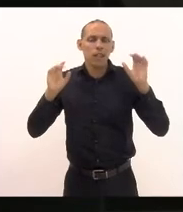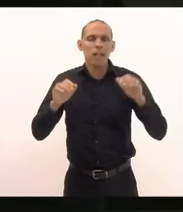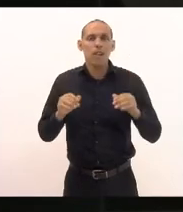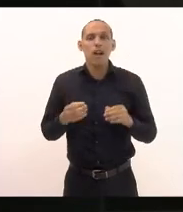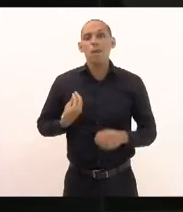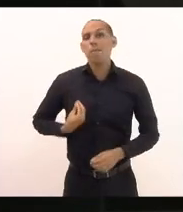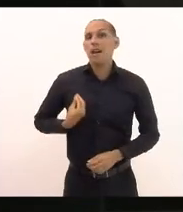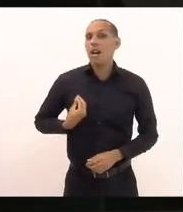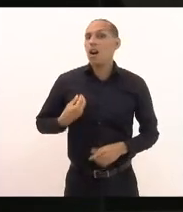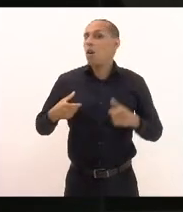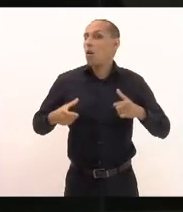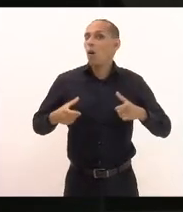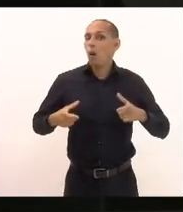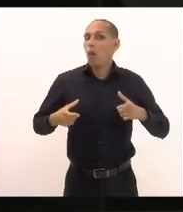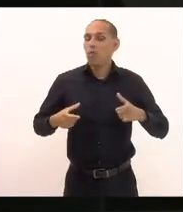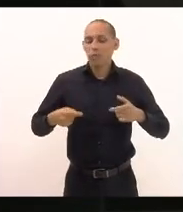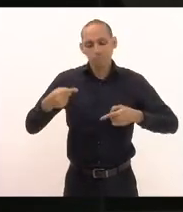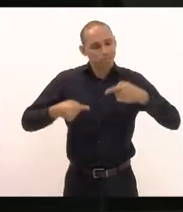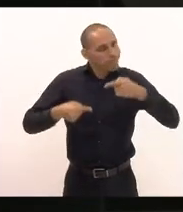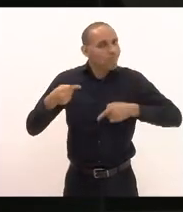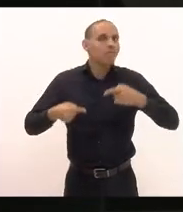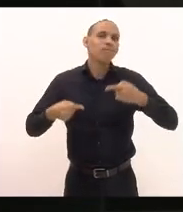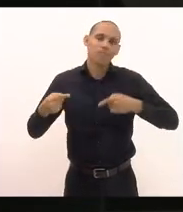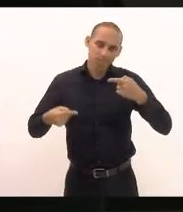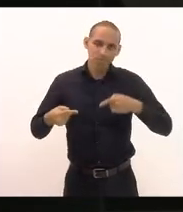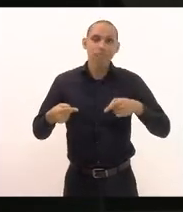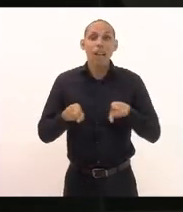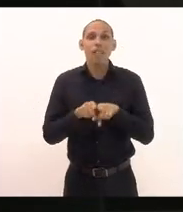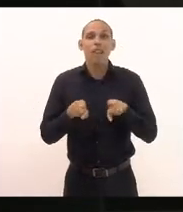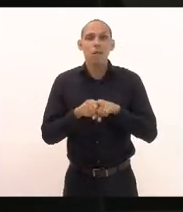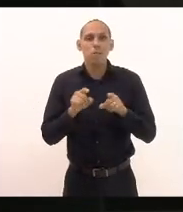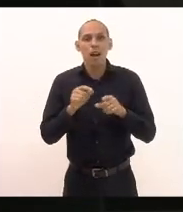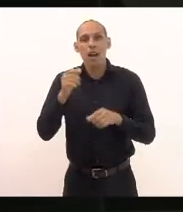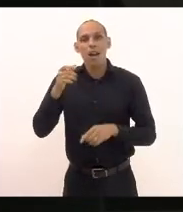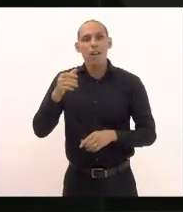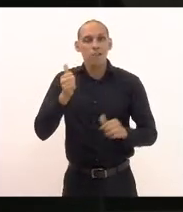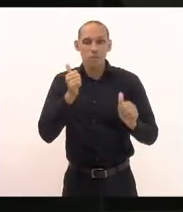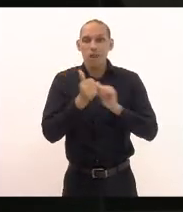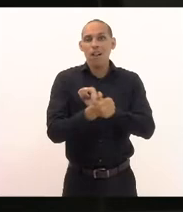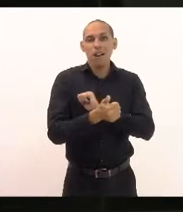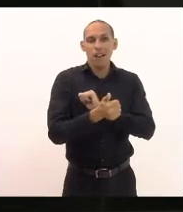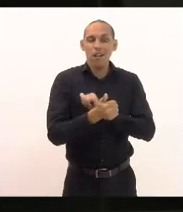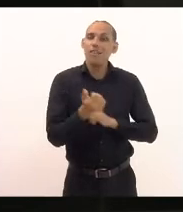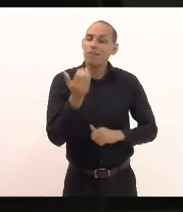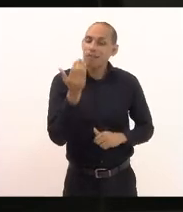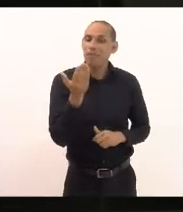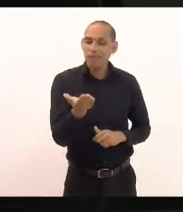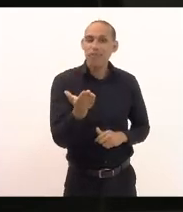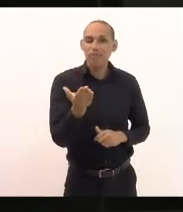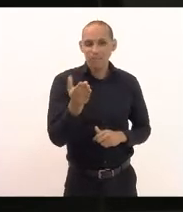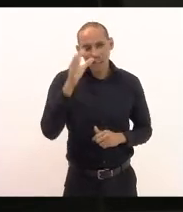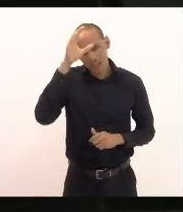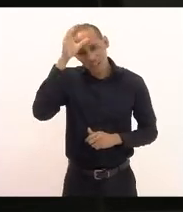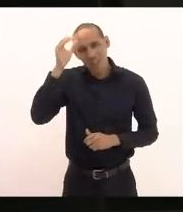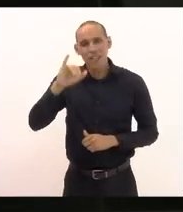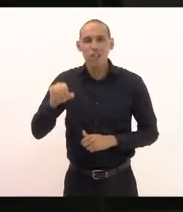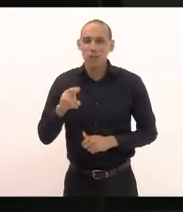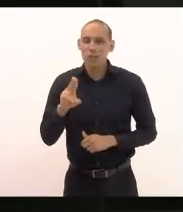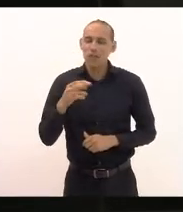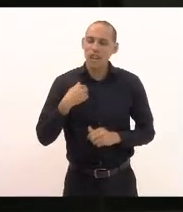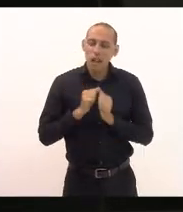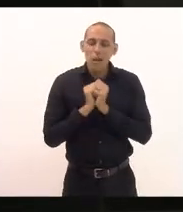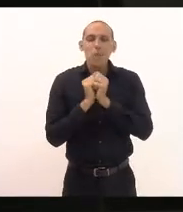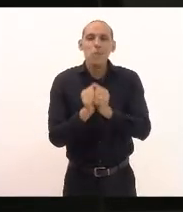da mulher também é na política e também é no esporte. E Vossa Excelência, e eu quero me juntar a